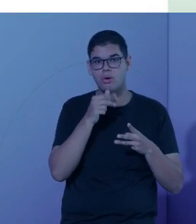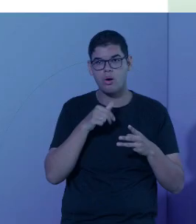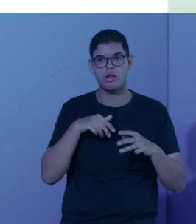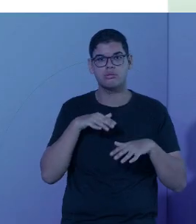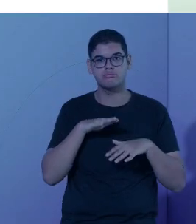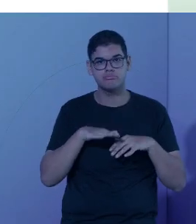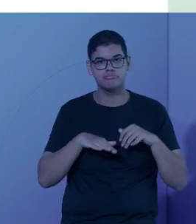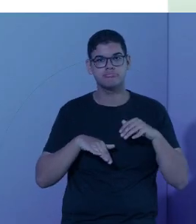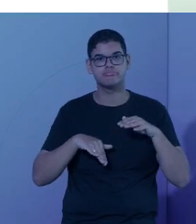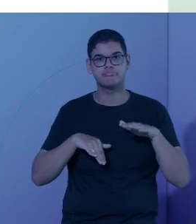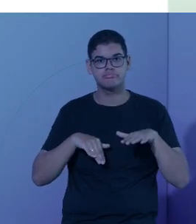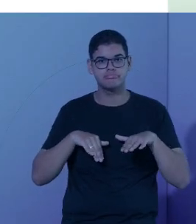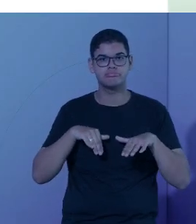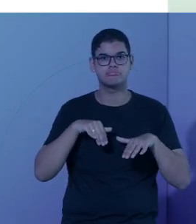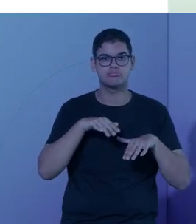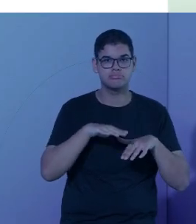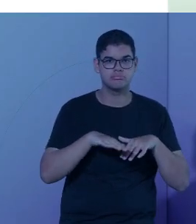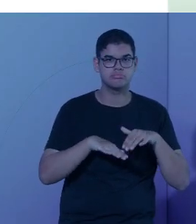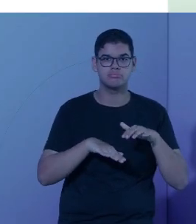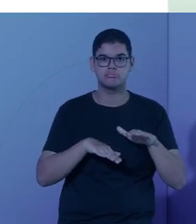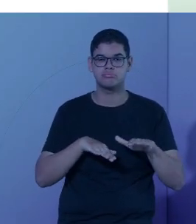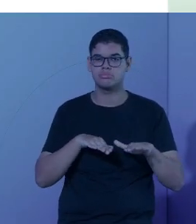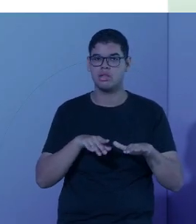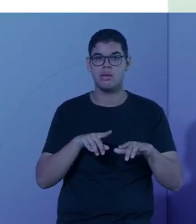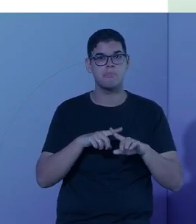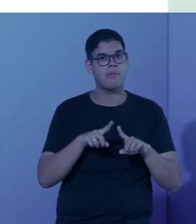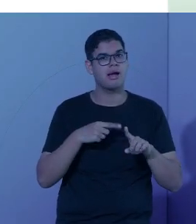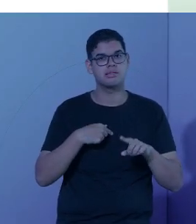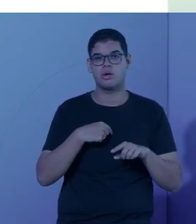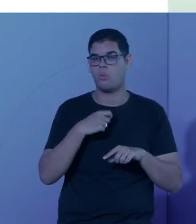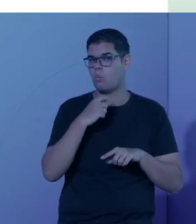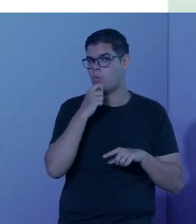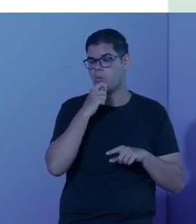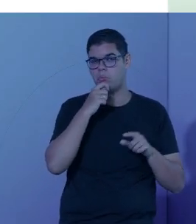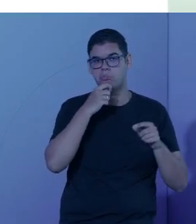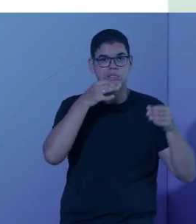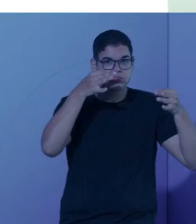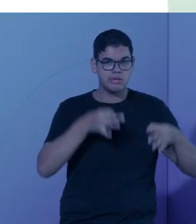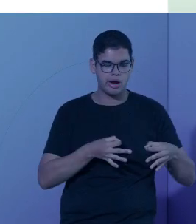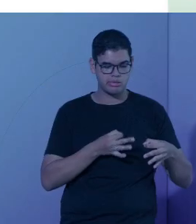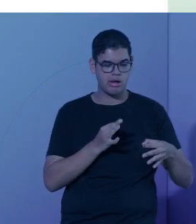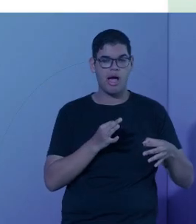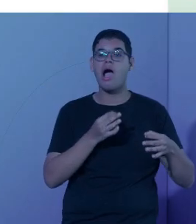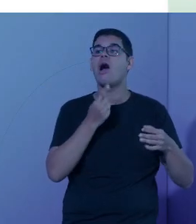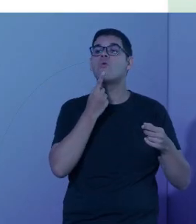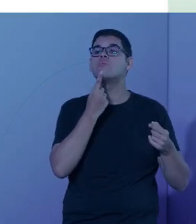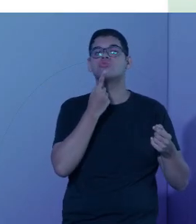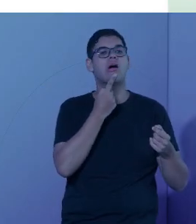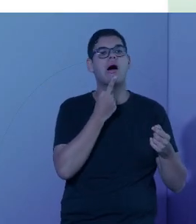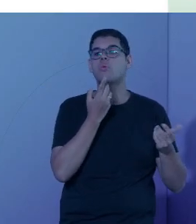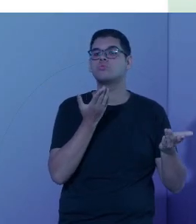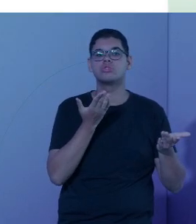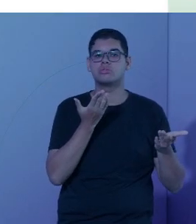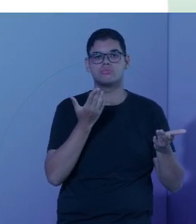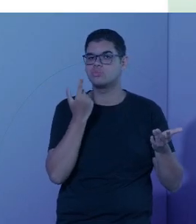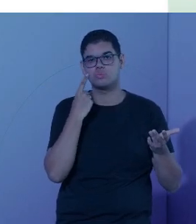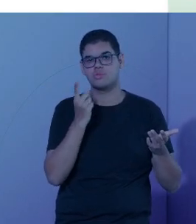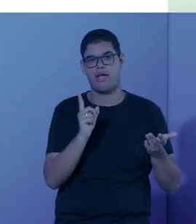provavelmente dentro desse fluxo, mas eu ainda não sei onde ele está. Então, eu considerei ele numa categoria 3.